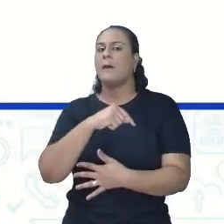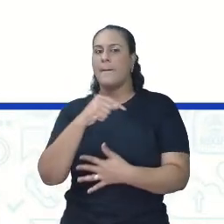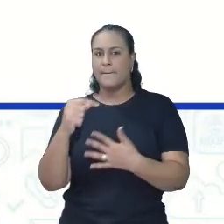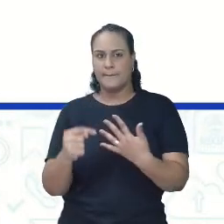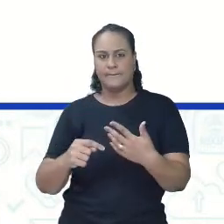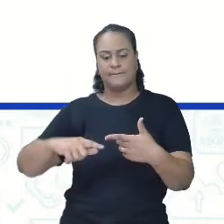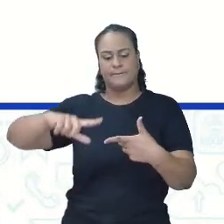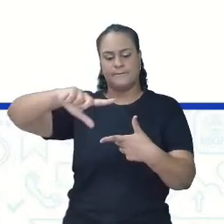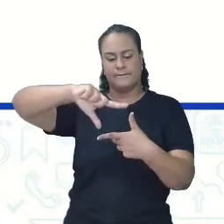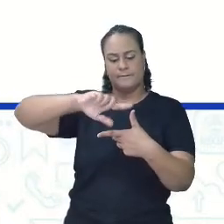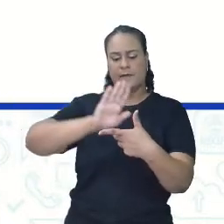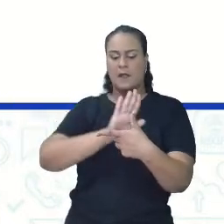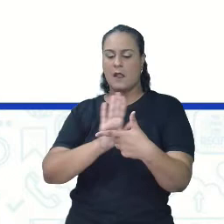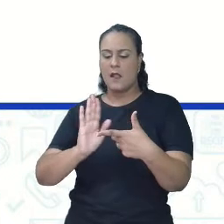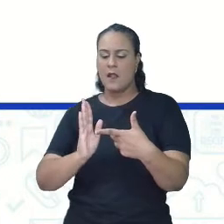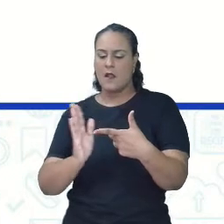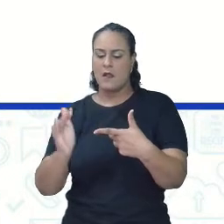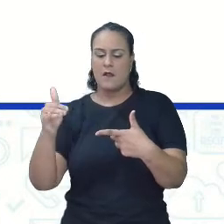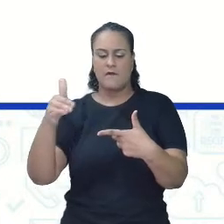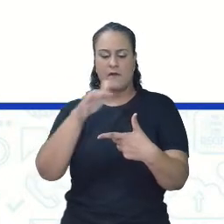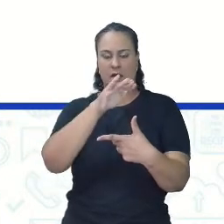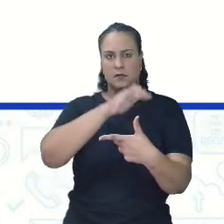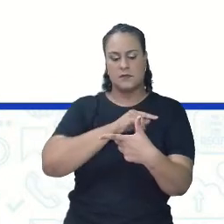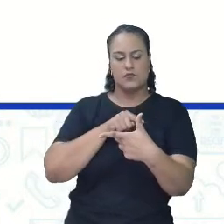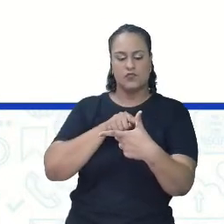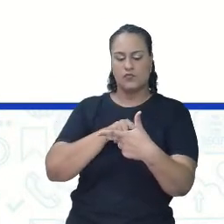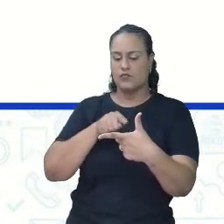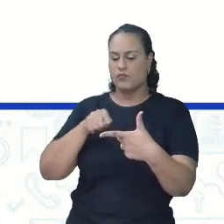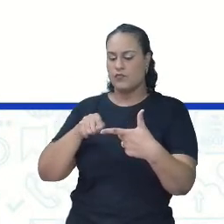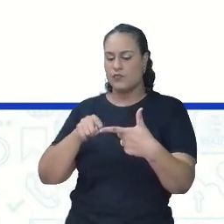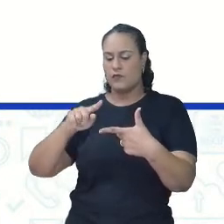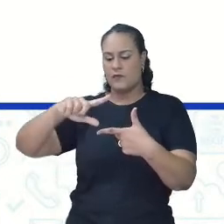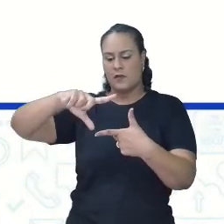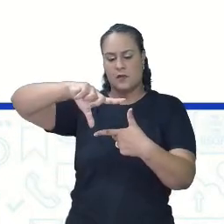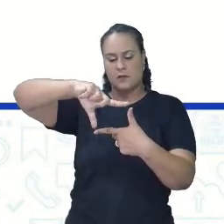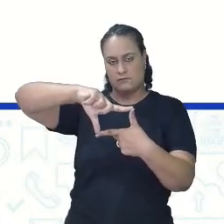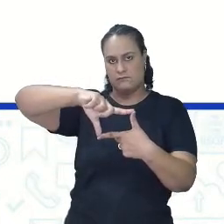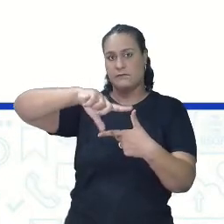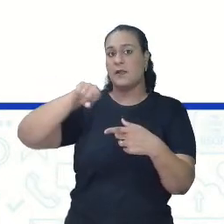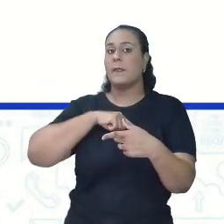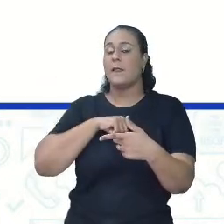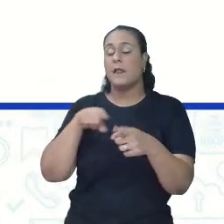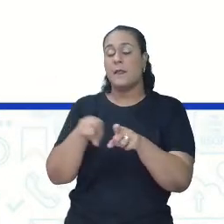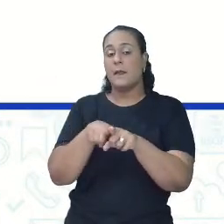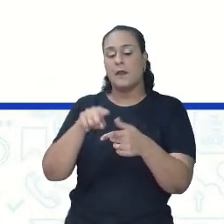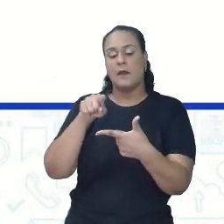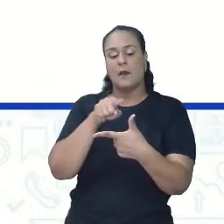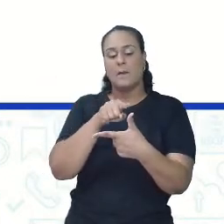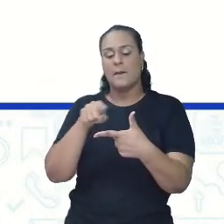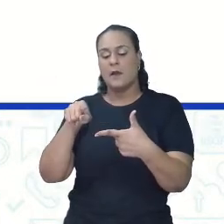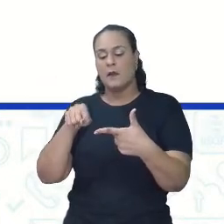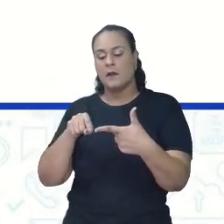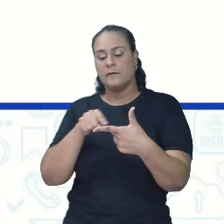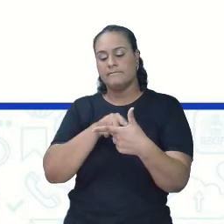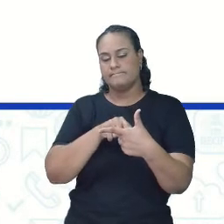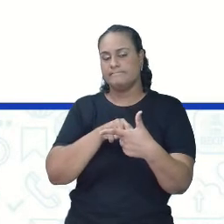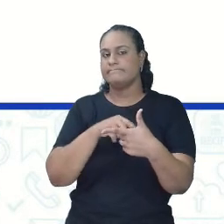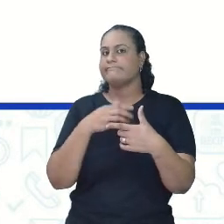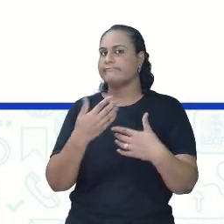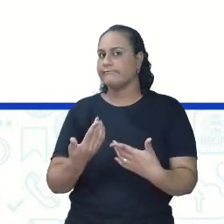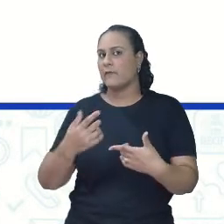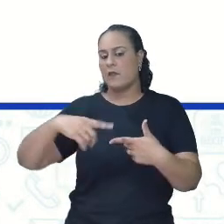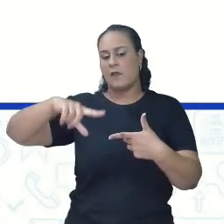as faces e as arestas, tá? Então, você vê aí que essas faces, que são polígonos, né? Quando a gente